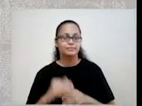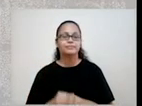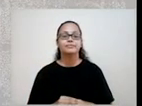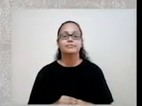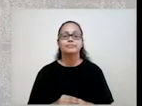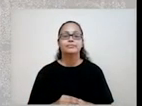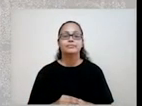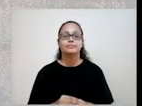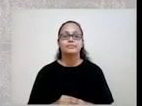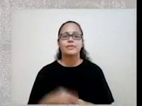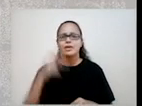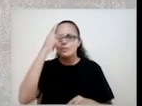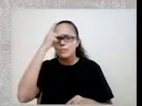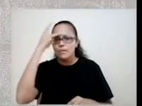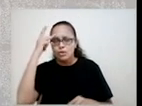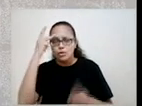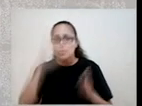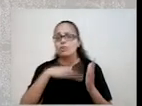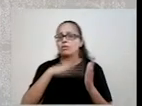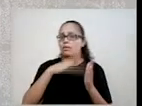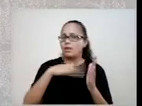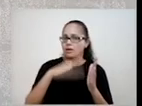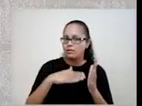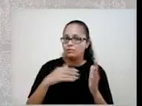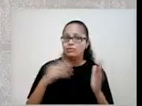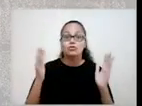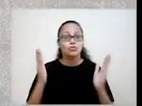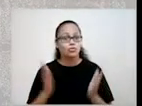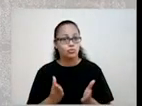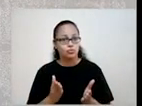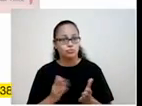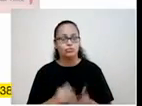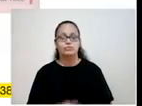do Renascimento nesta aula de hoje. Vamos lá?